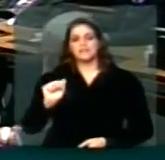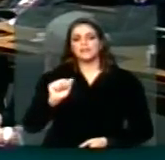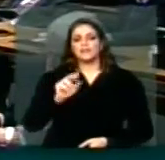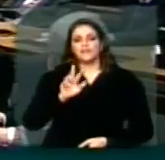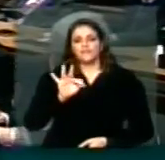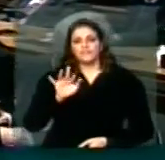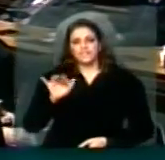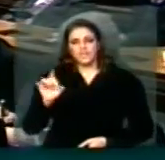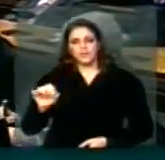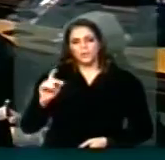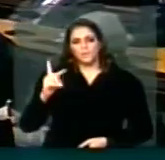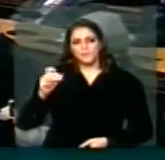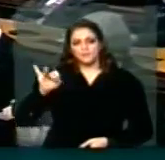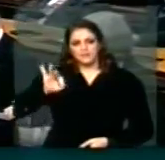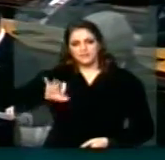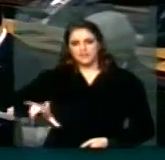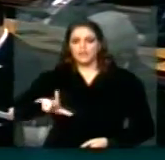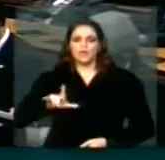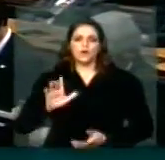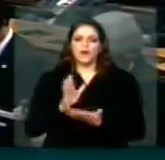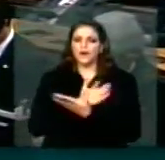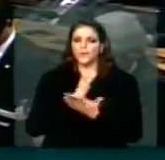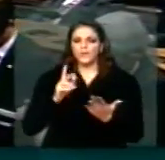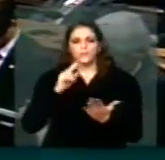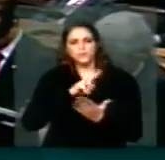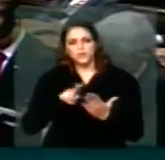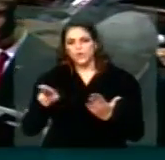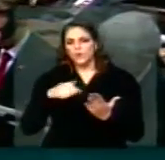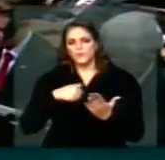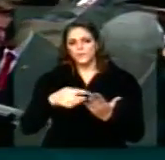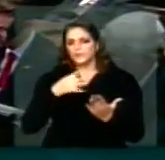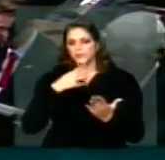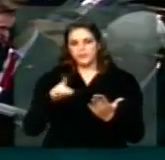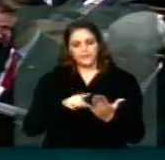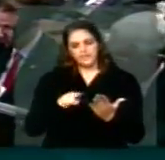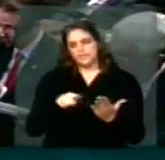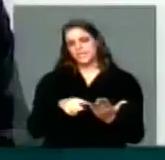Pimentel. Tem vários, alguns eu não identifico o nome de cara, então está o nome